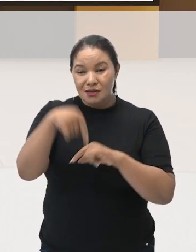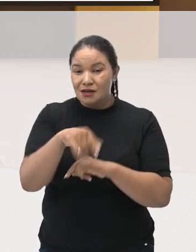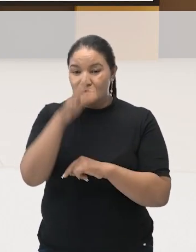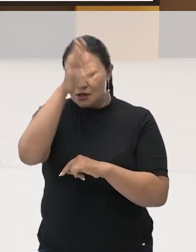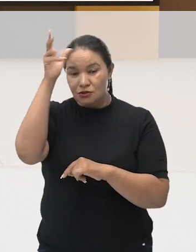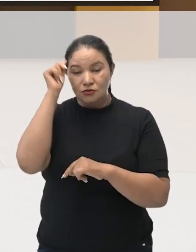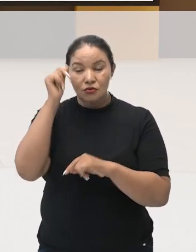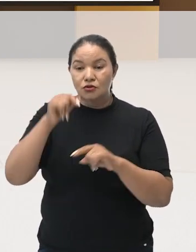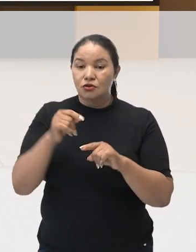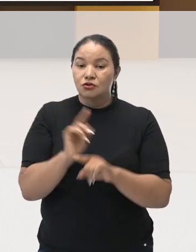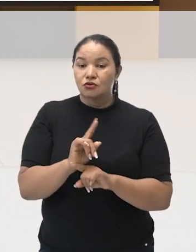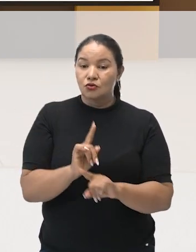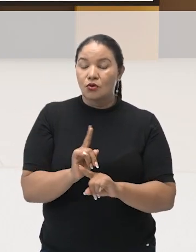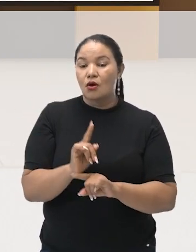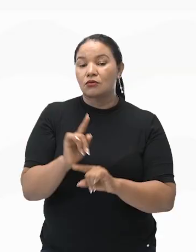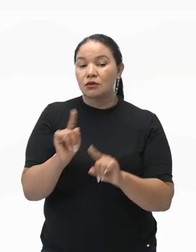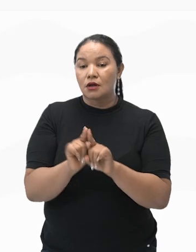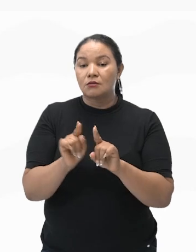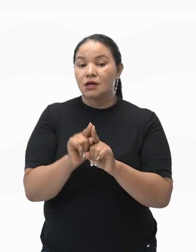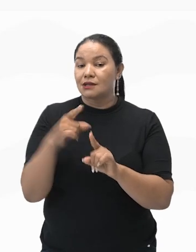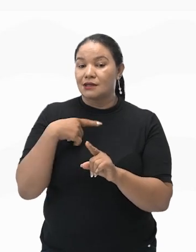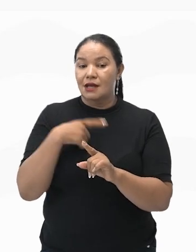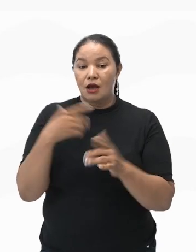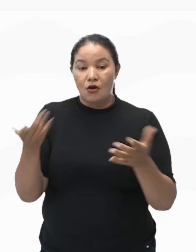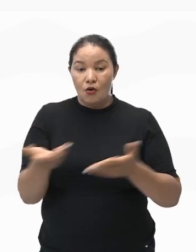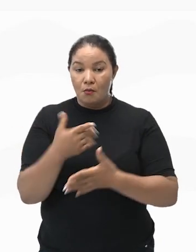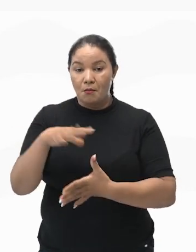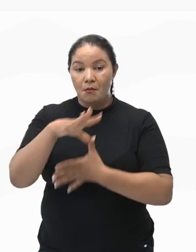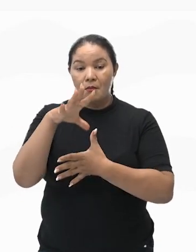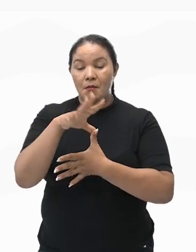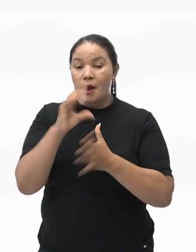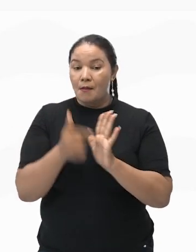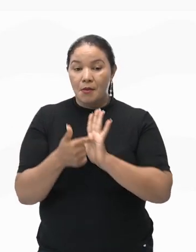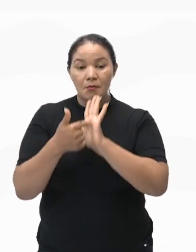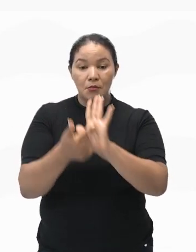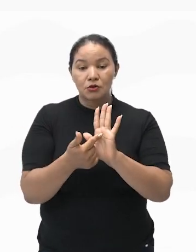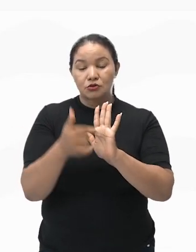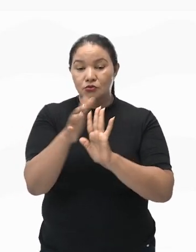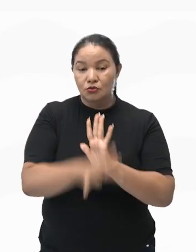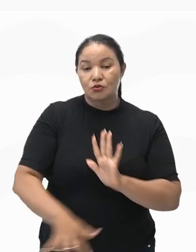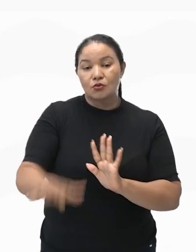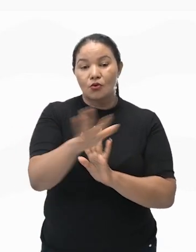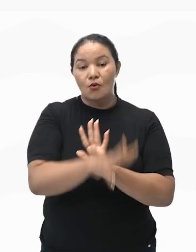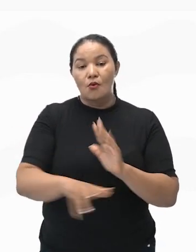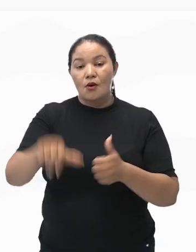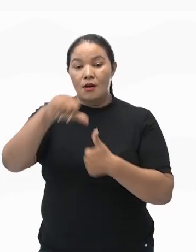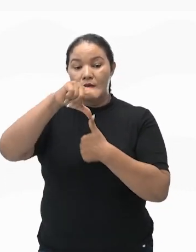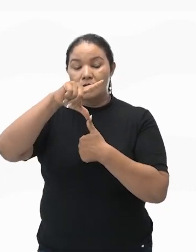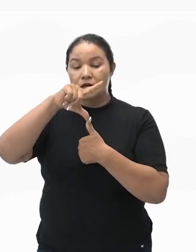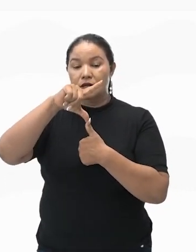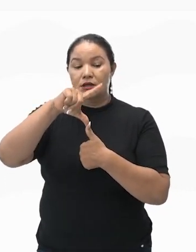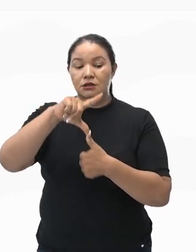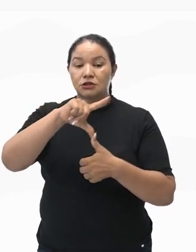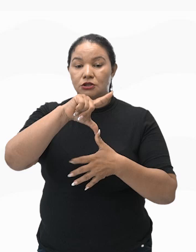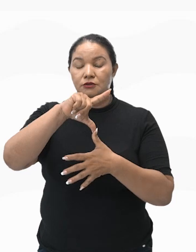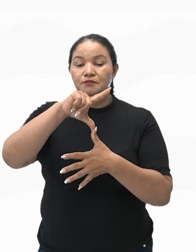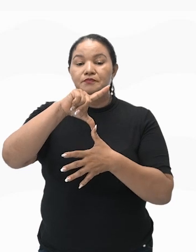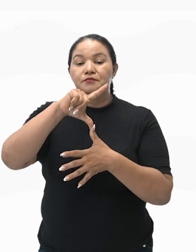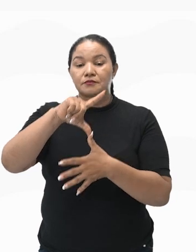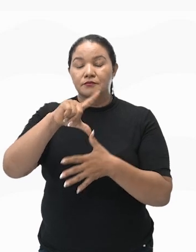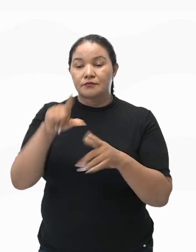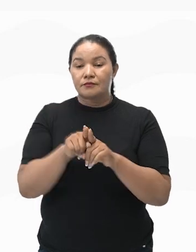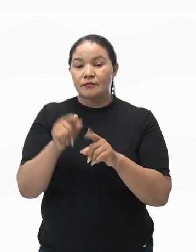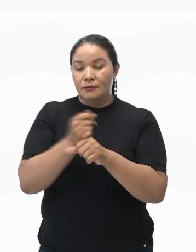professor Jefferson? Exatamente. A gente vai observar até um mapa agora que mostra toda a área da América Latina, onde a gente observa que no